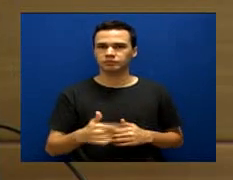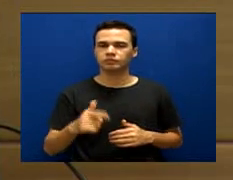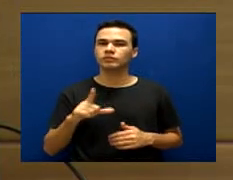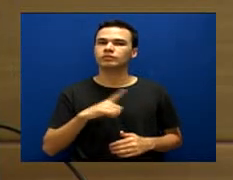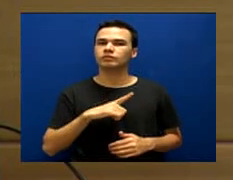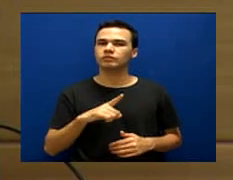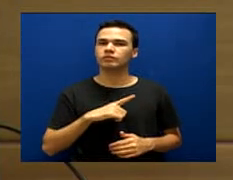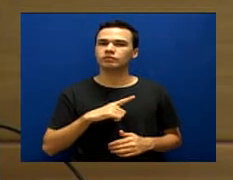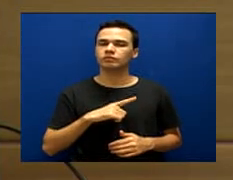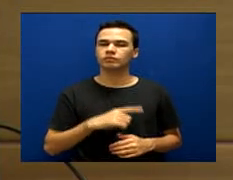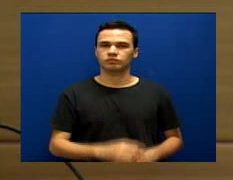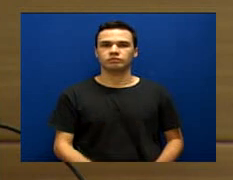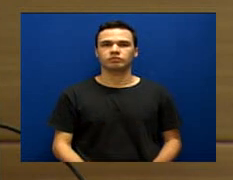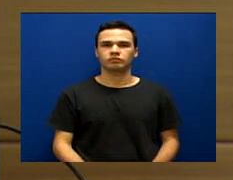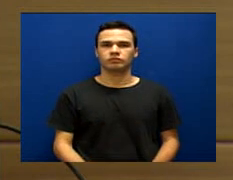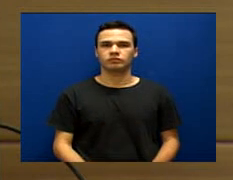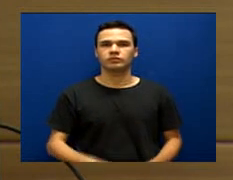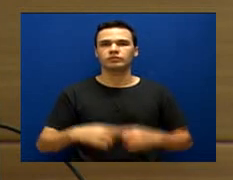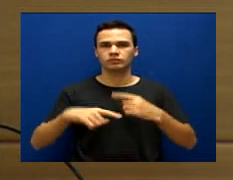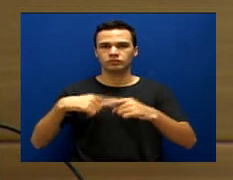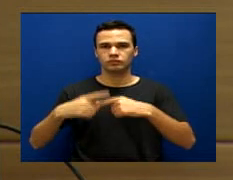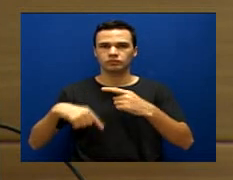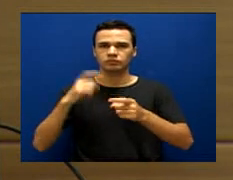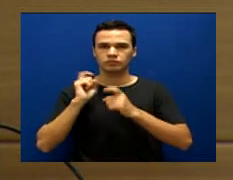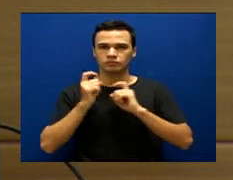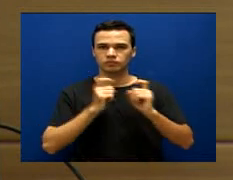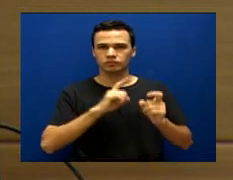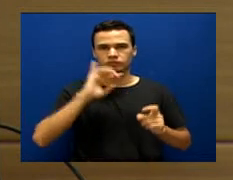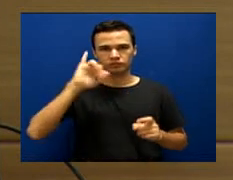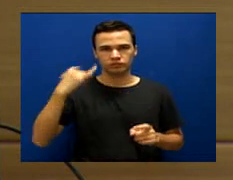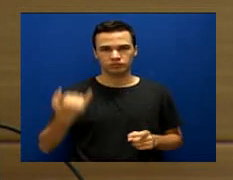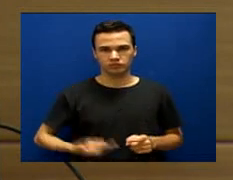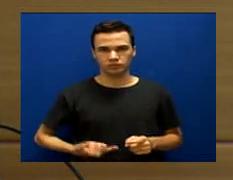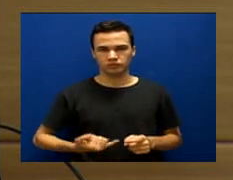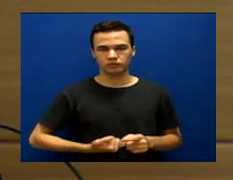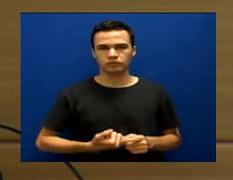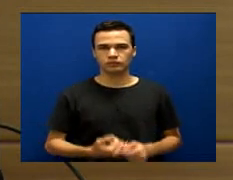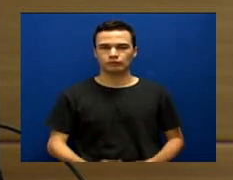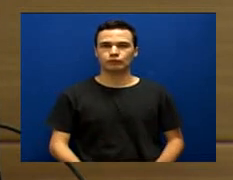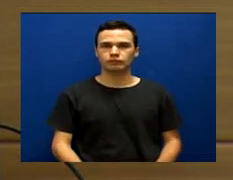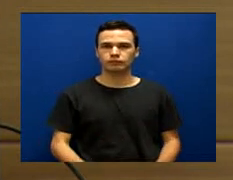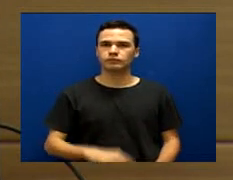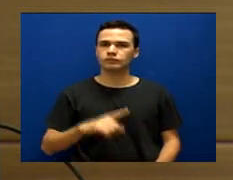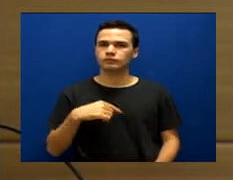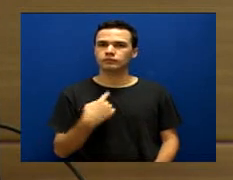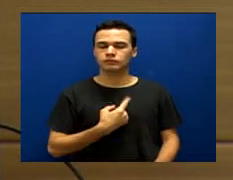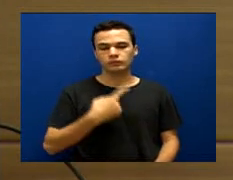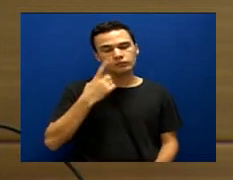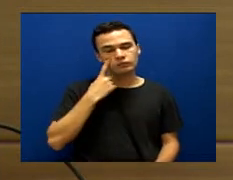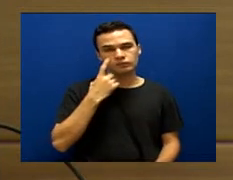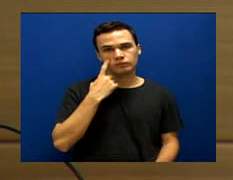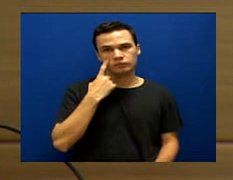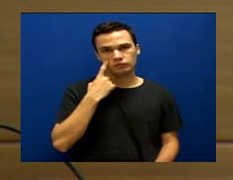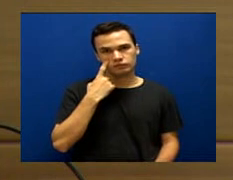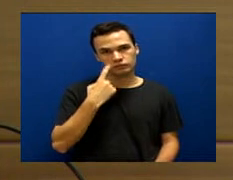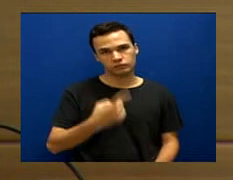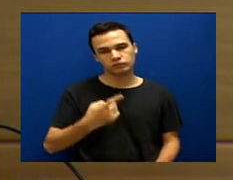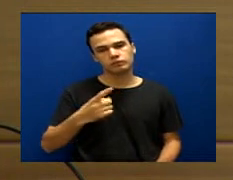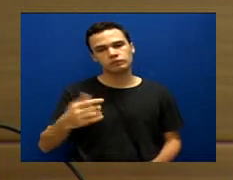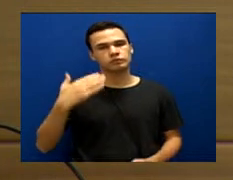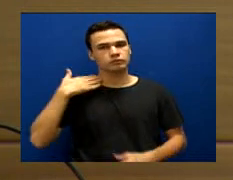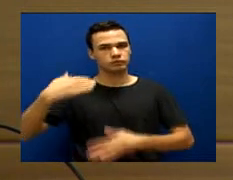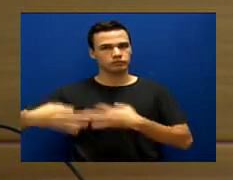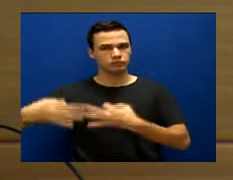que tem a próxima reunião, vereadora Yara, ainda nós vamos ver no aspecto